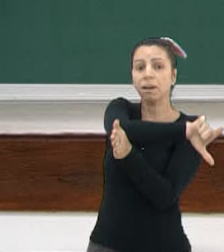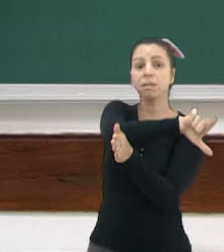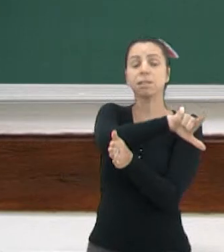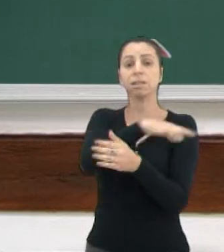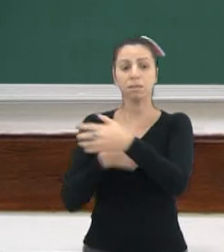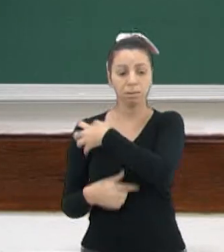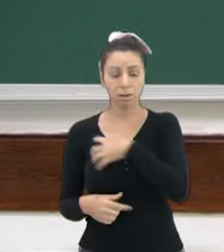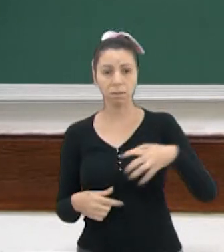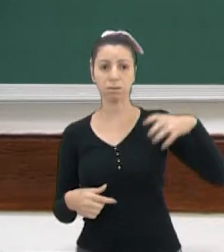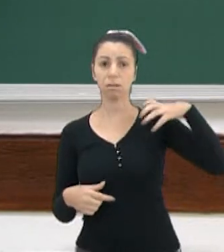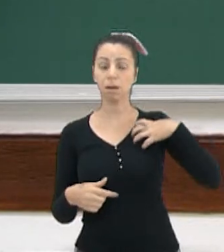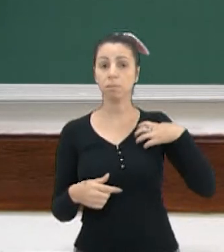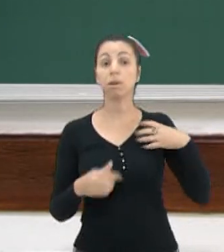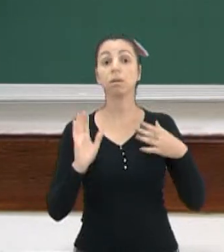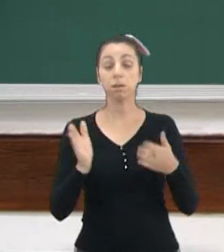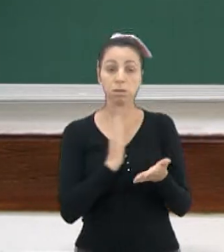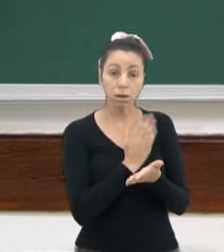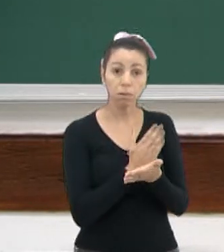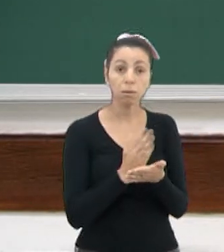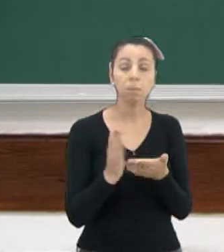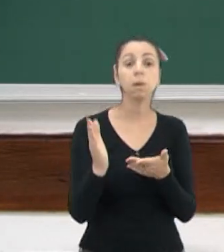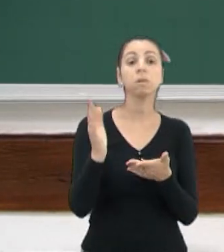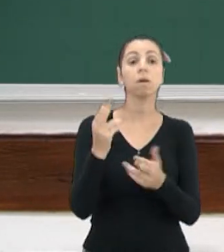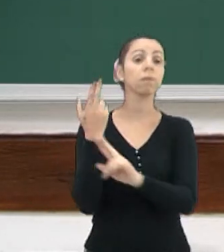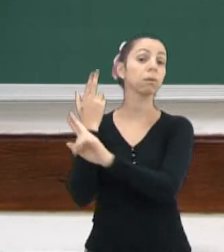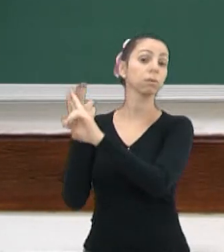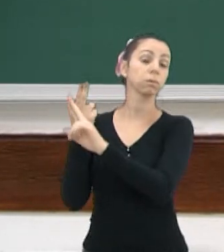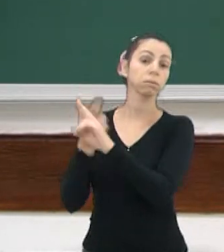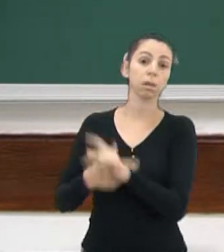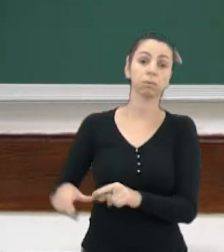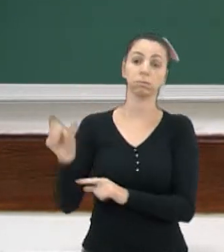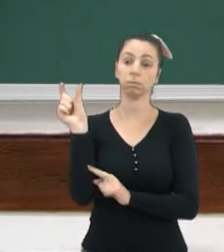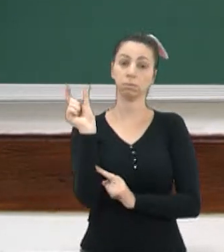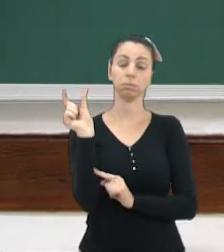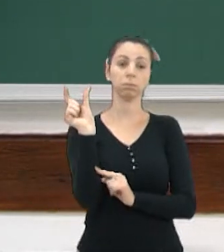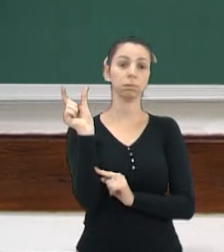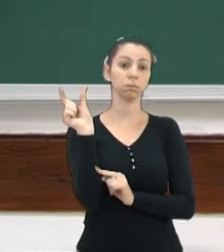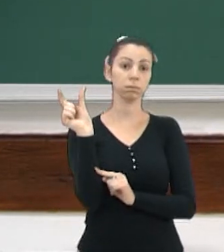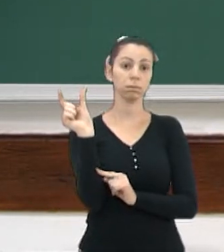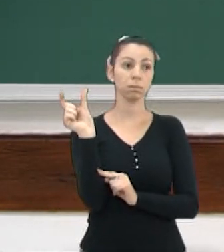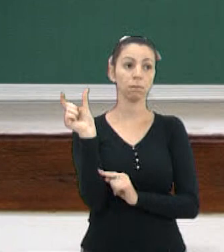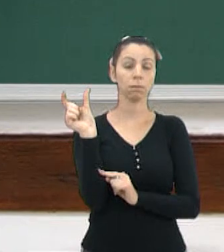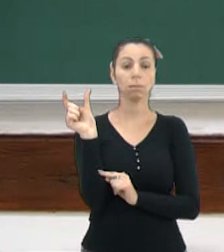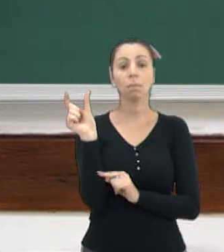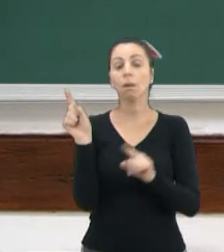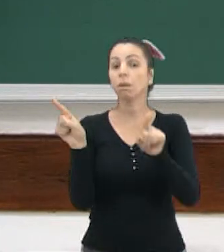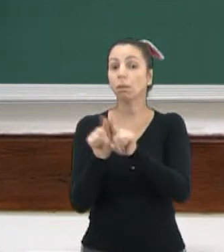matemática, que já começavam a usar as letras, ou então até